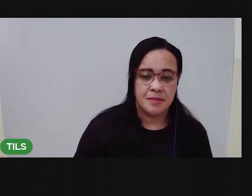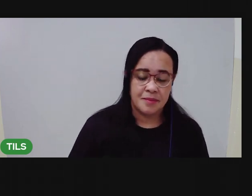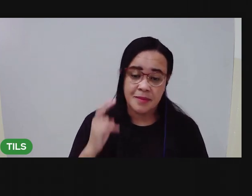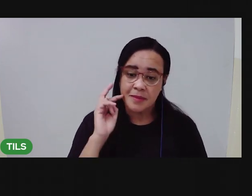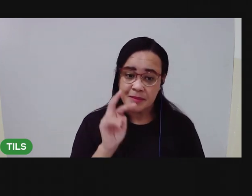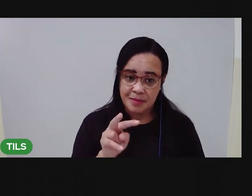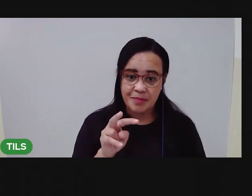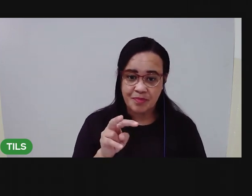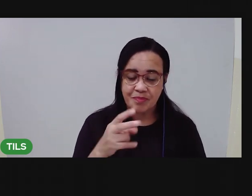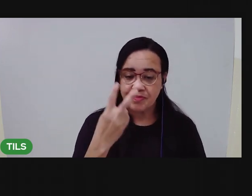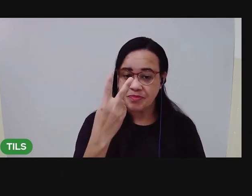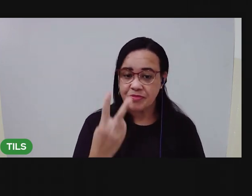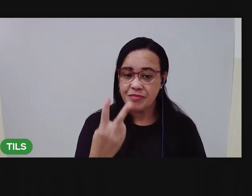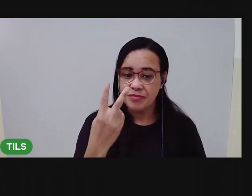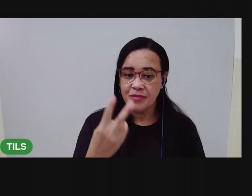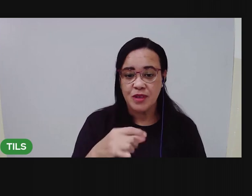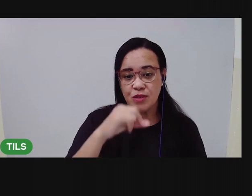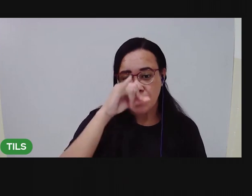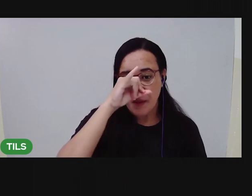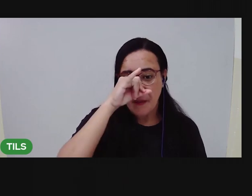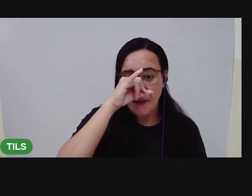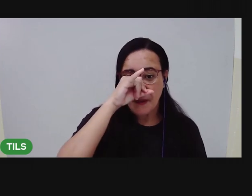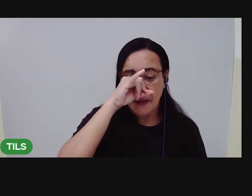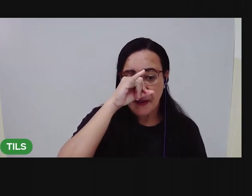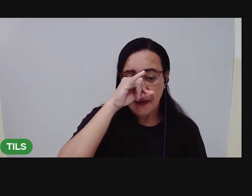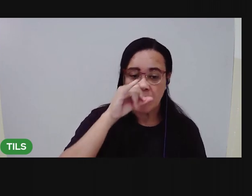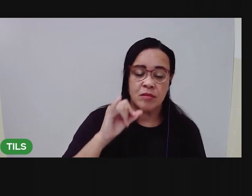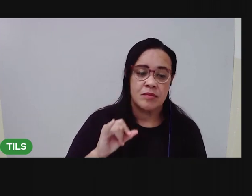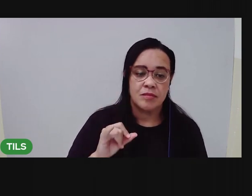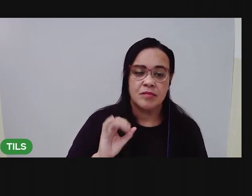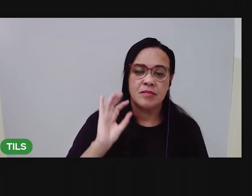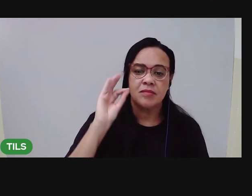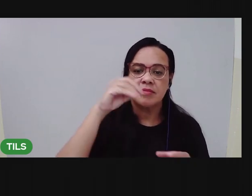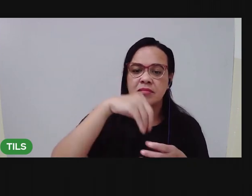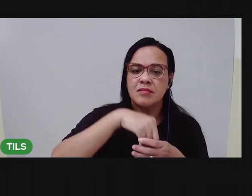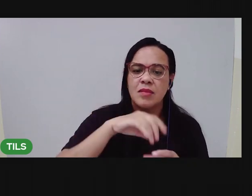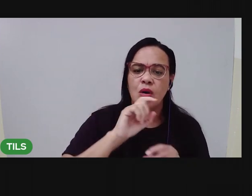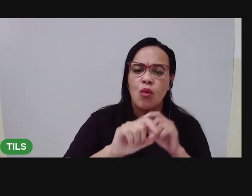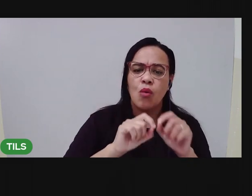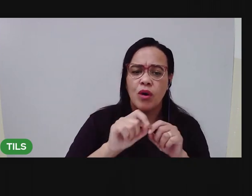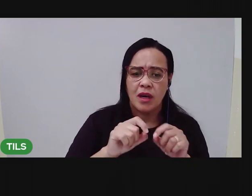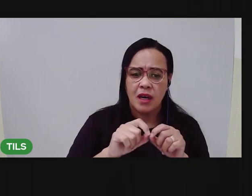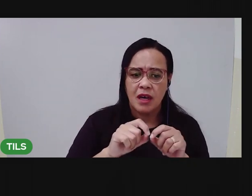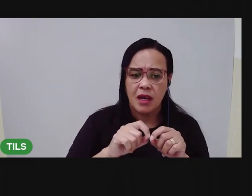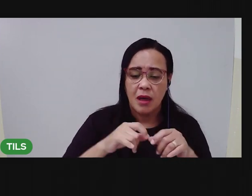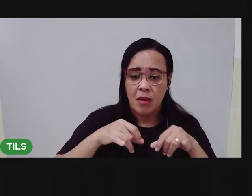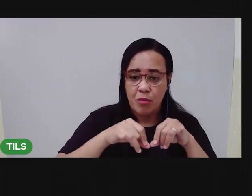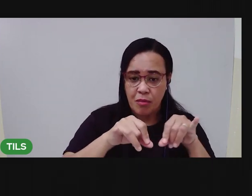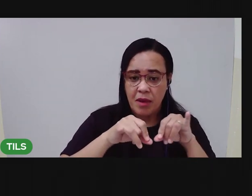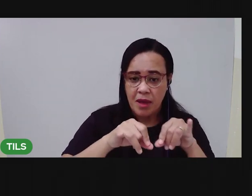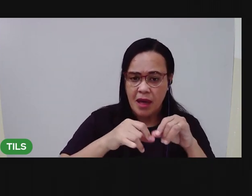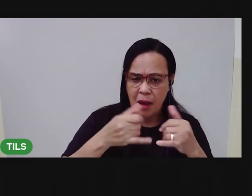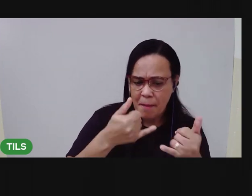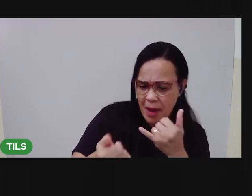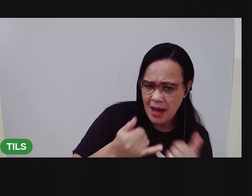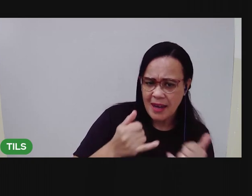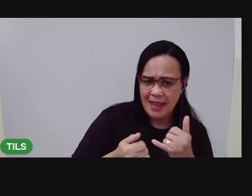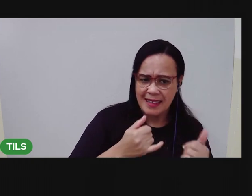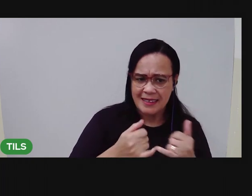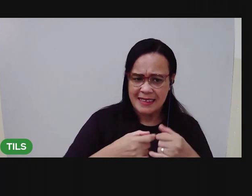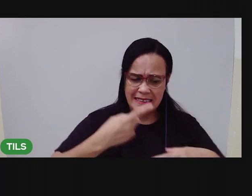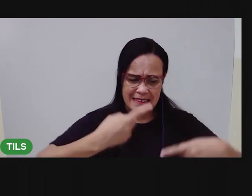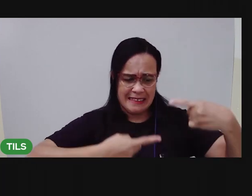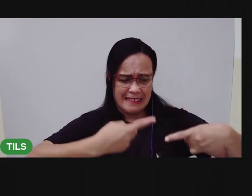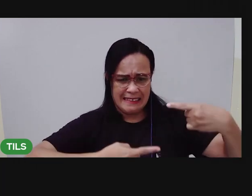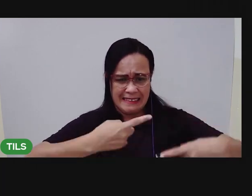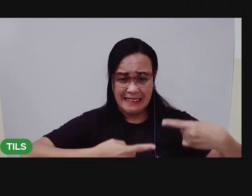Olha, os dois porquinhos, parece que eles estão discutindo, não é isso? A expressão